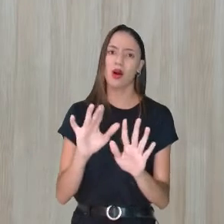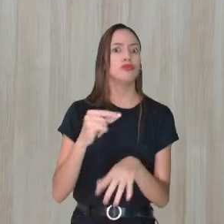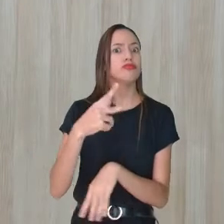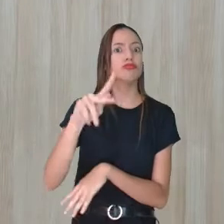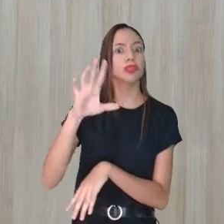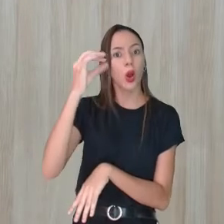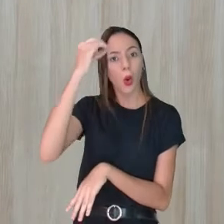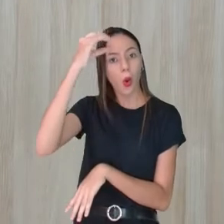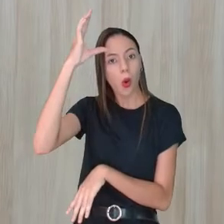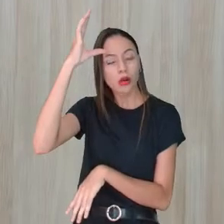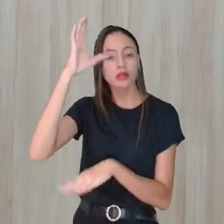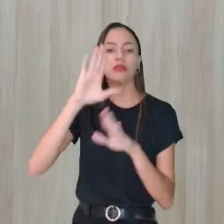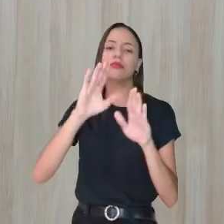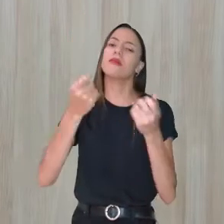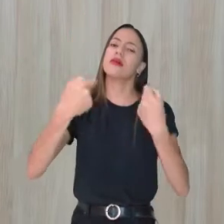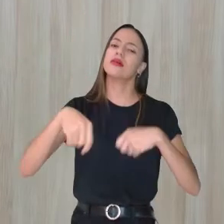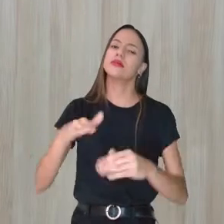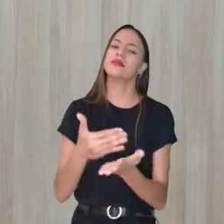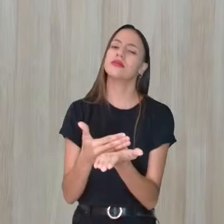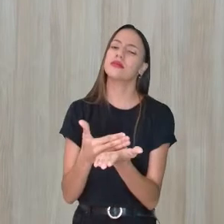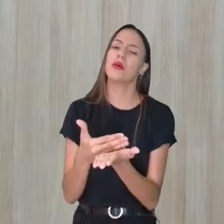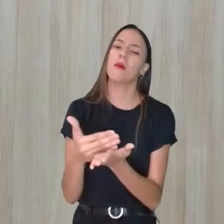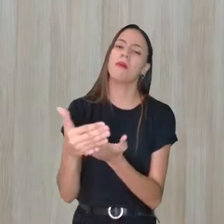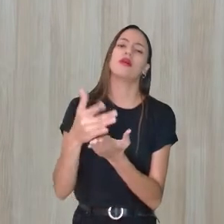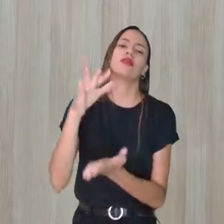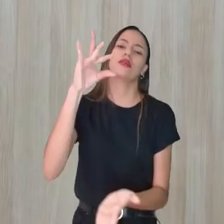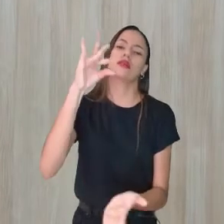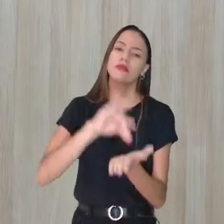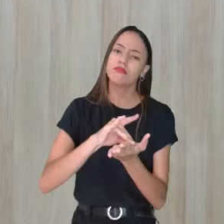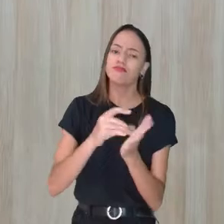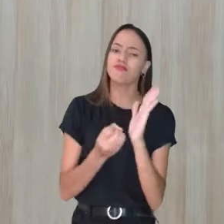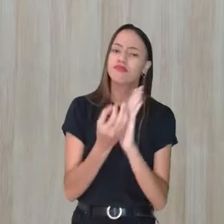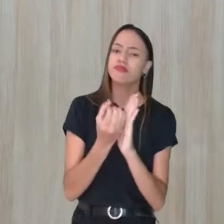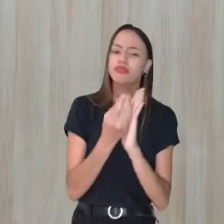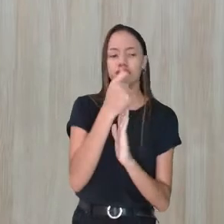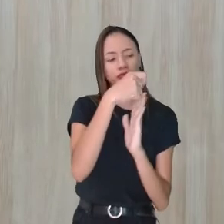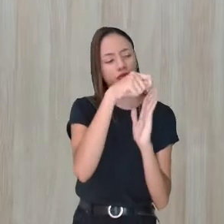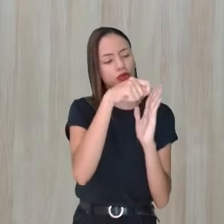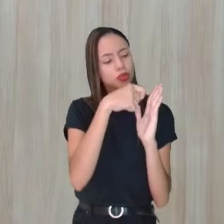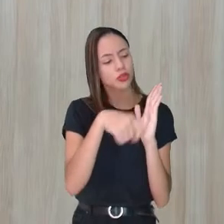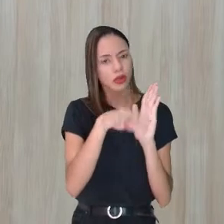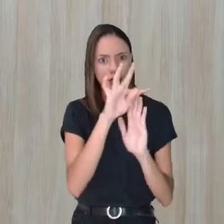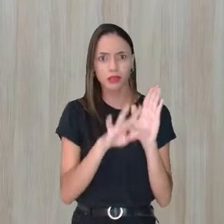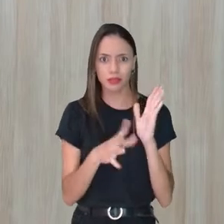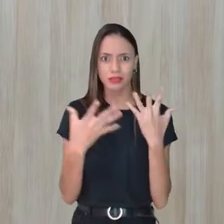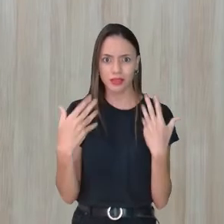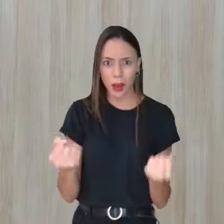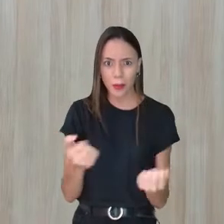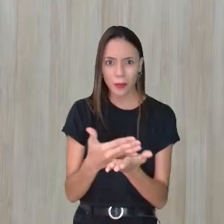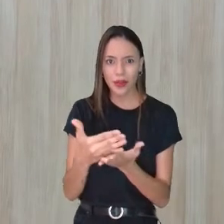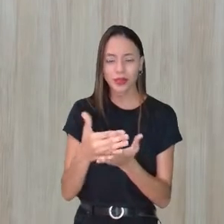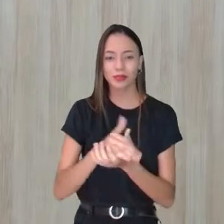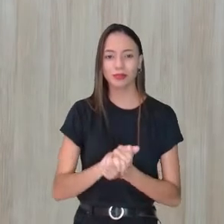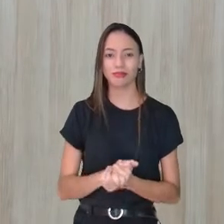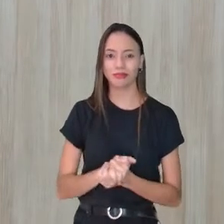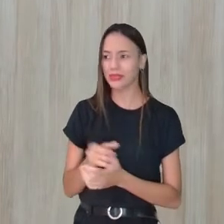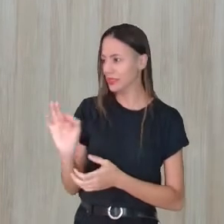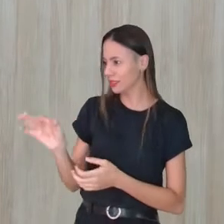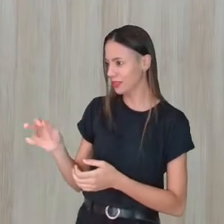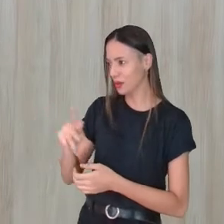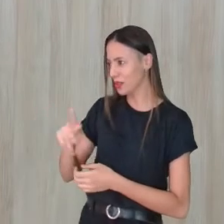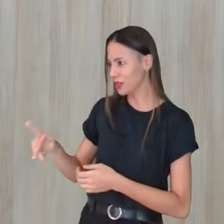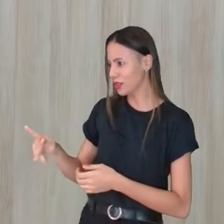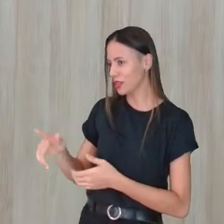Mas você precisa começar a produzir textos. Então, vamos começar? Então, é isso. Professora Vivi,